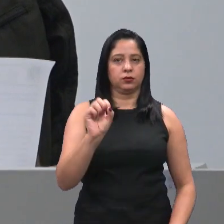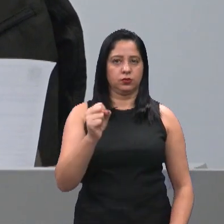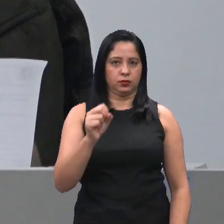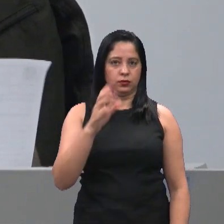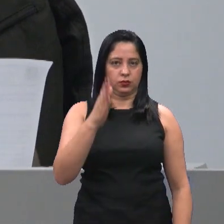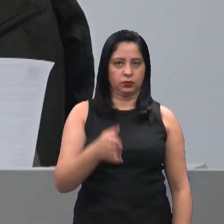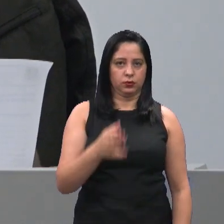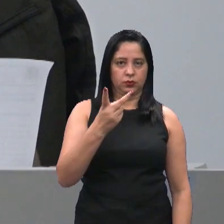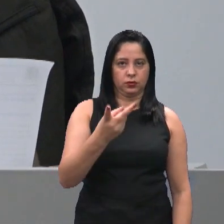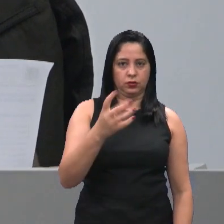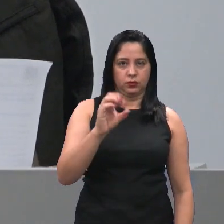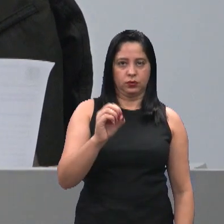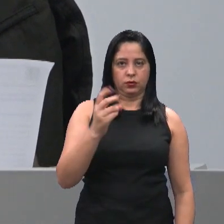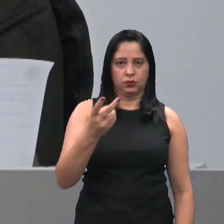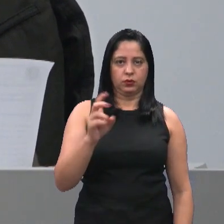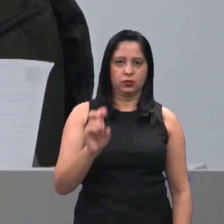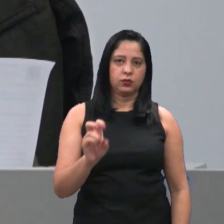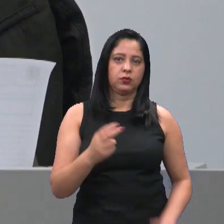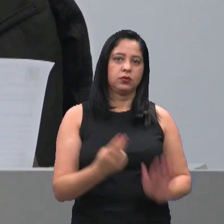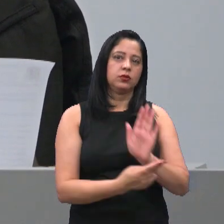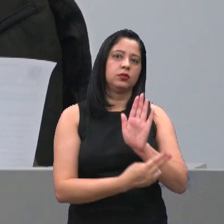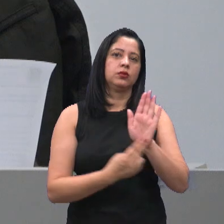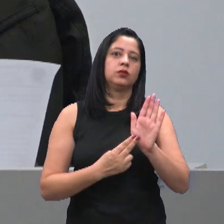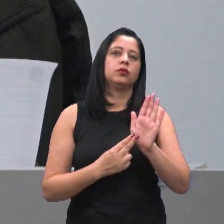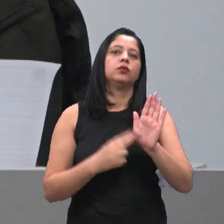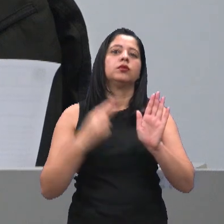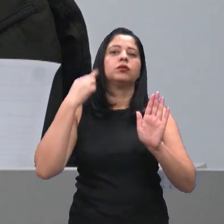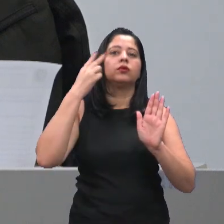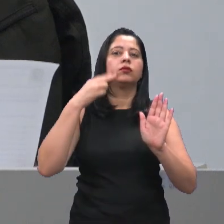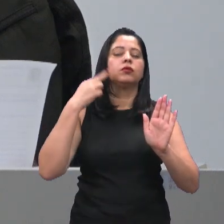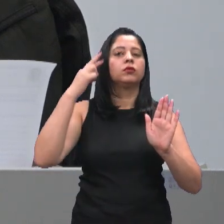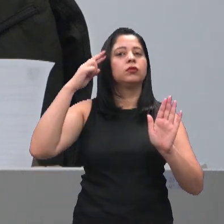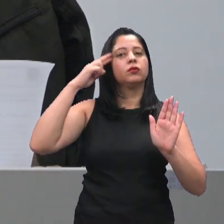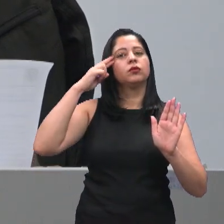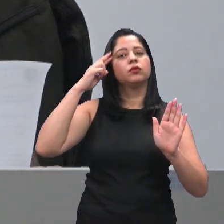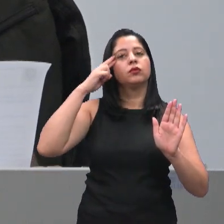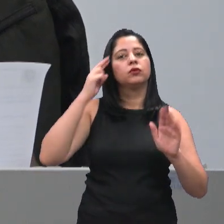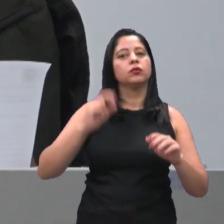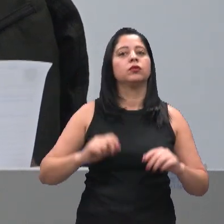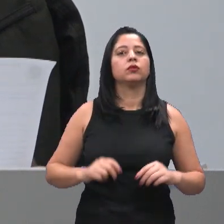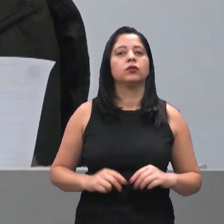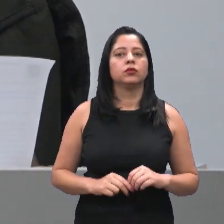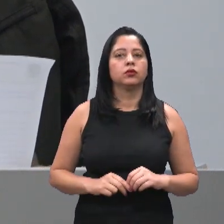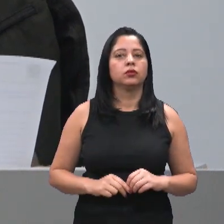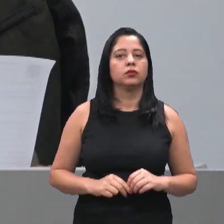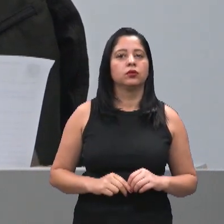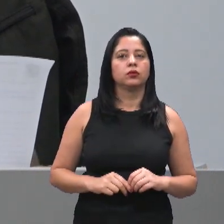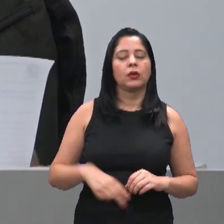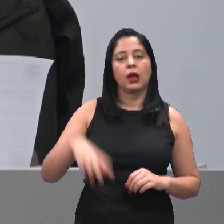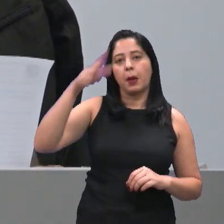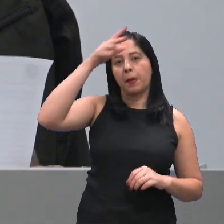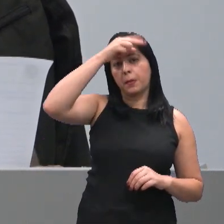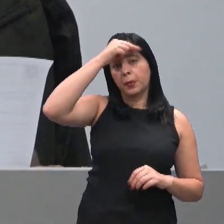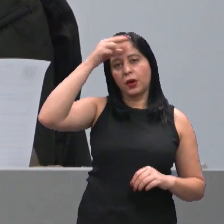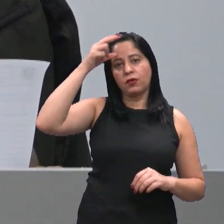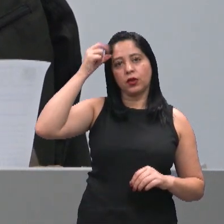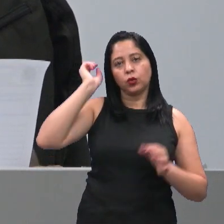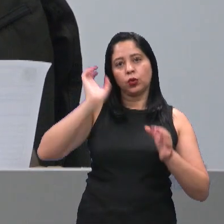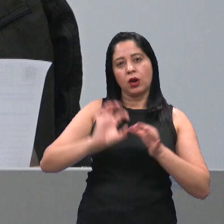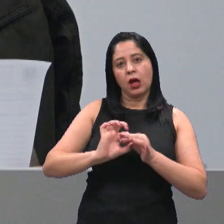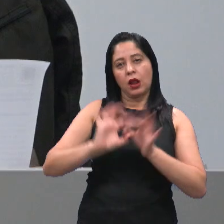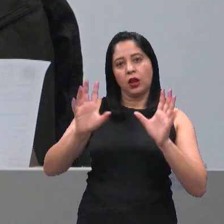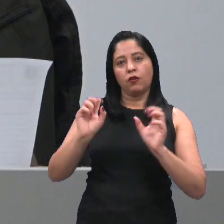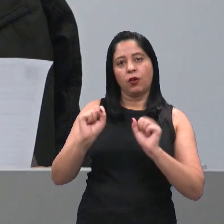2025, autoria vereador Rogério Dacacém. Autoriza o Poder Executivo a criar o programa